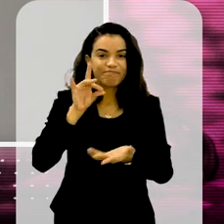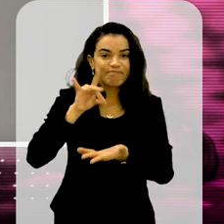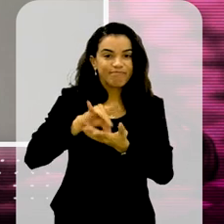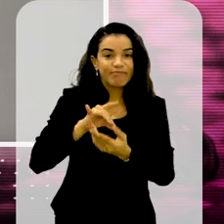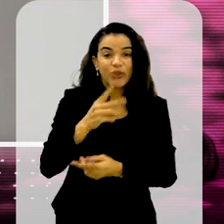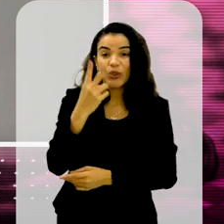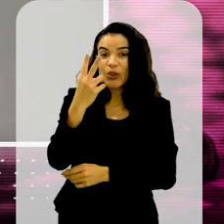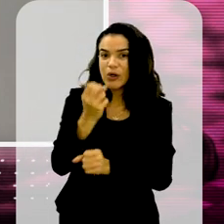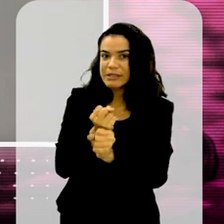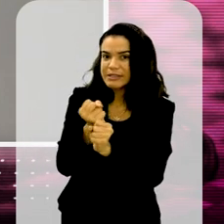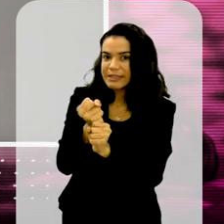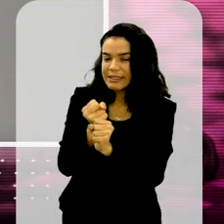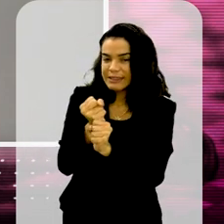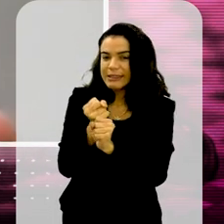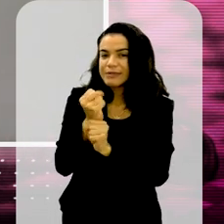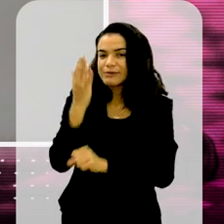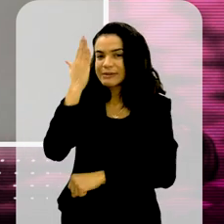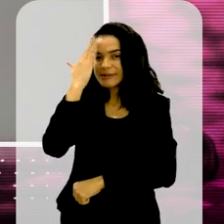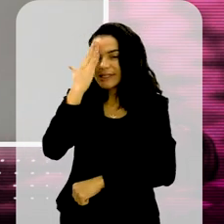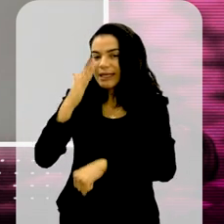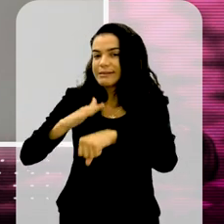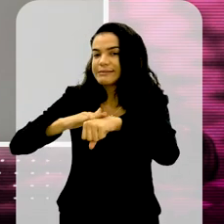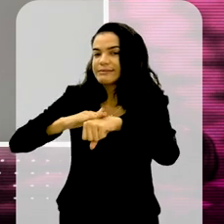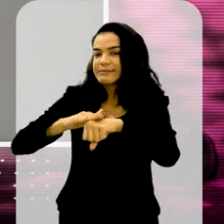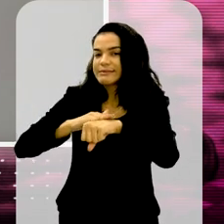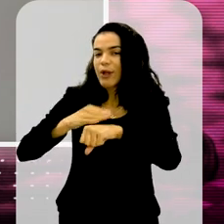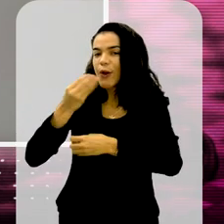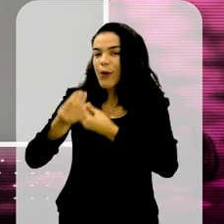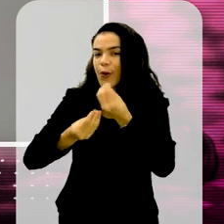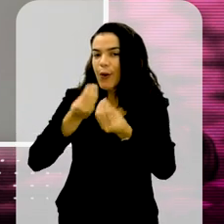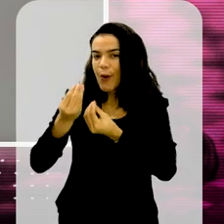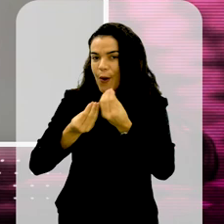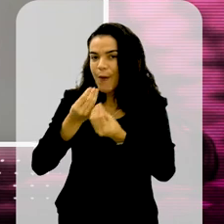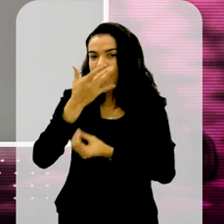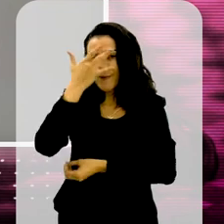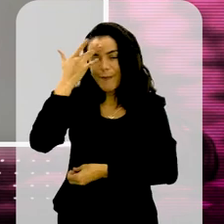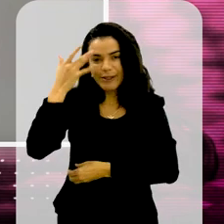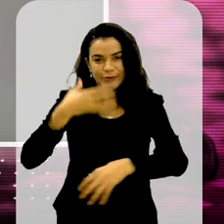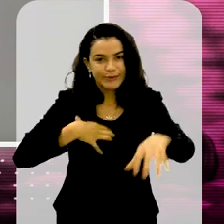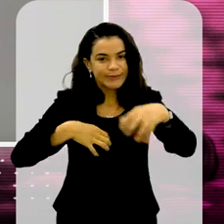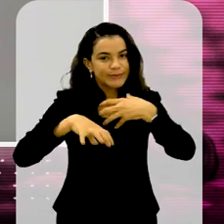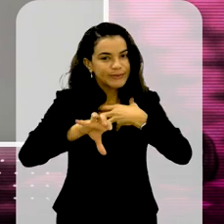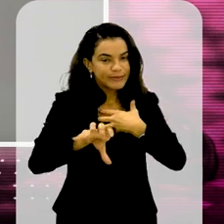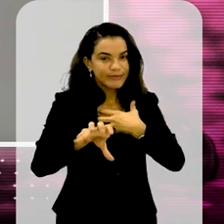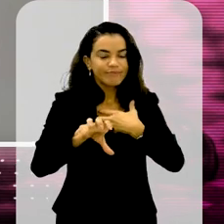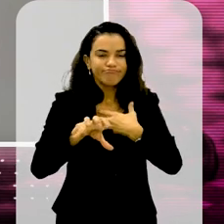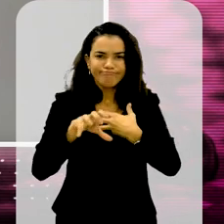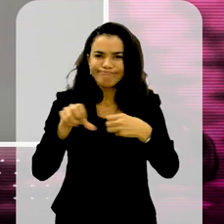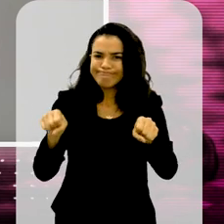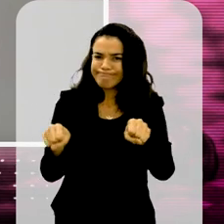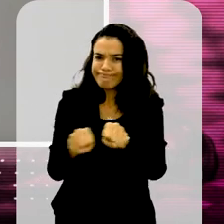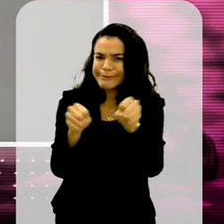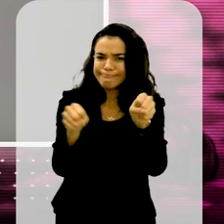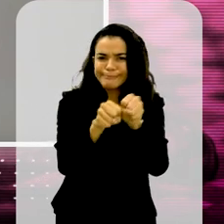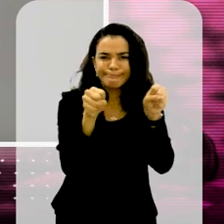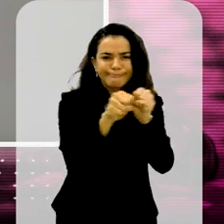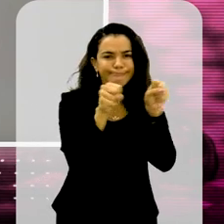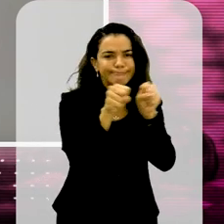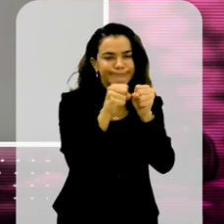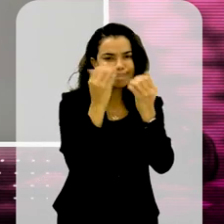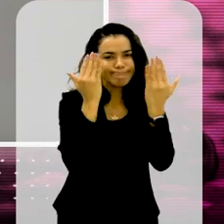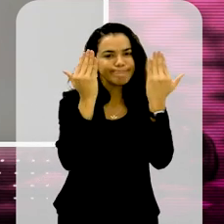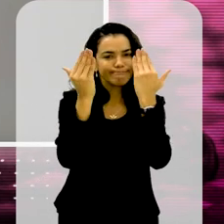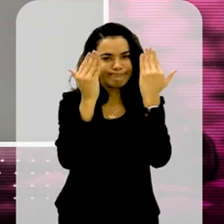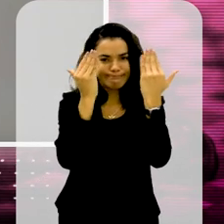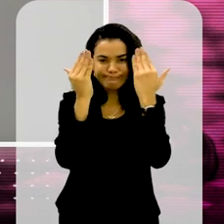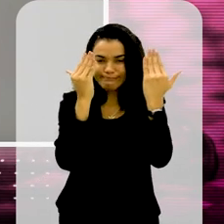na realidade, por 2 anos. Então, sei muito bem na pele o que qualquer pessoa passa, né? E isso causa danos